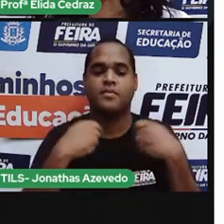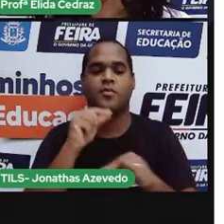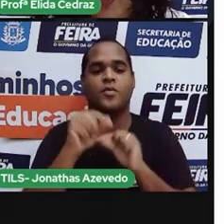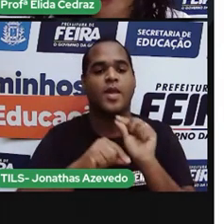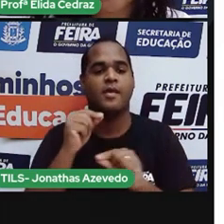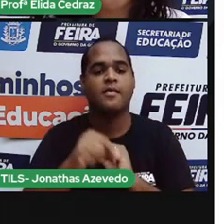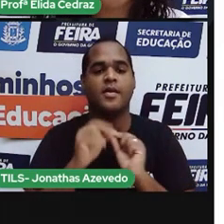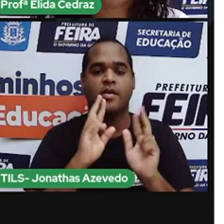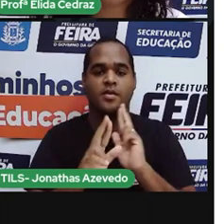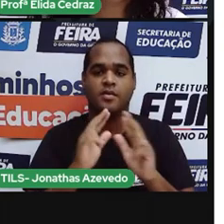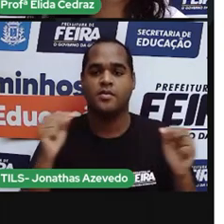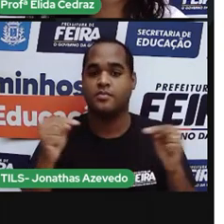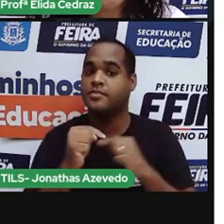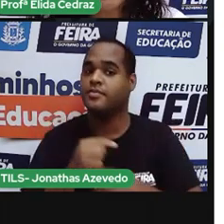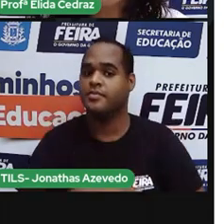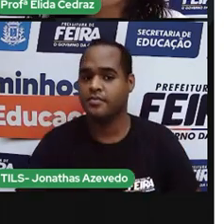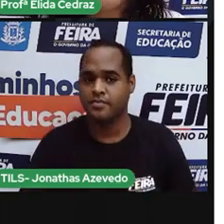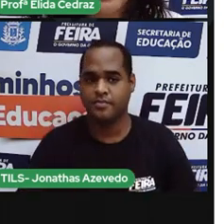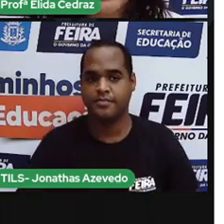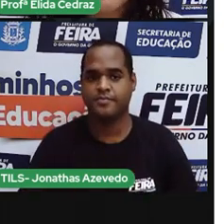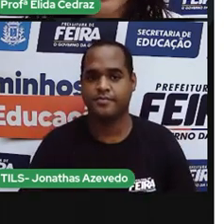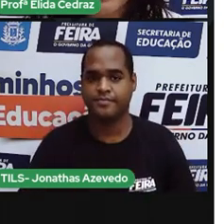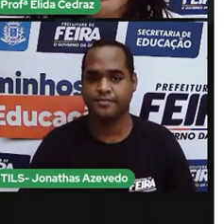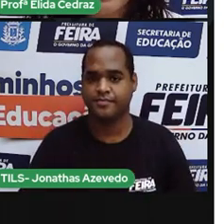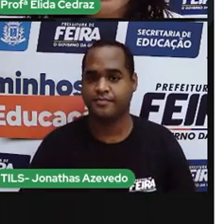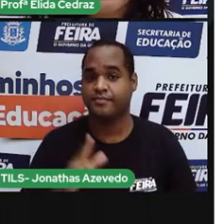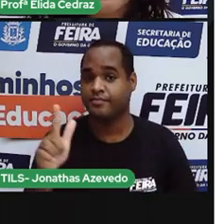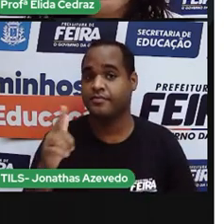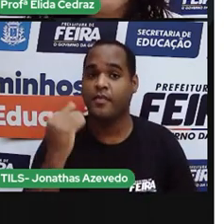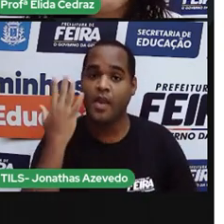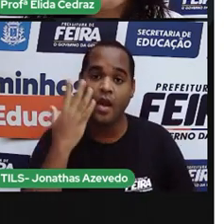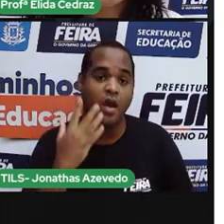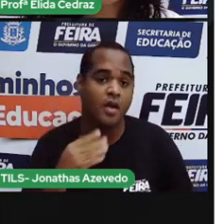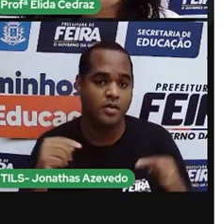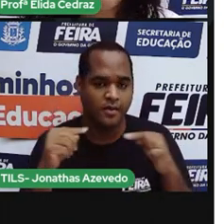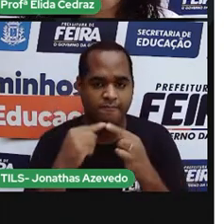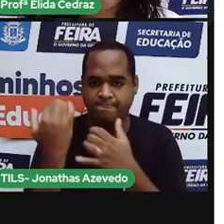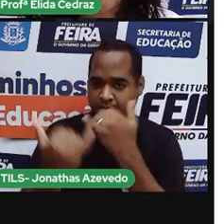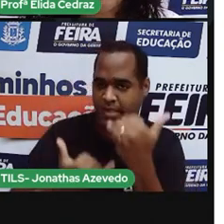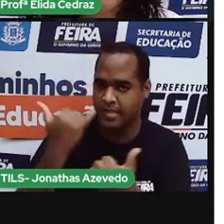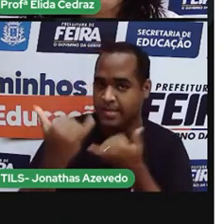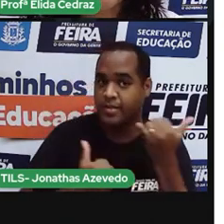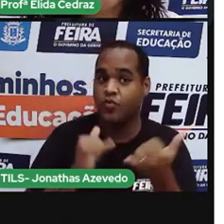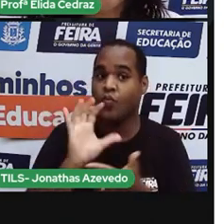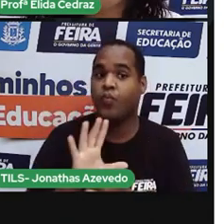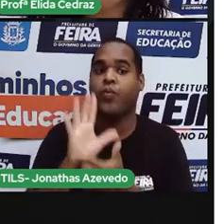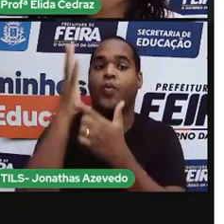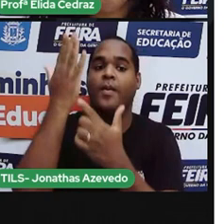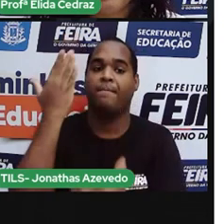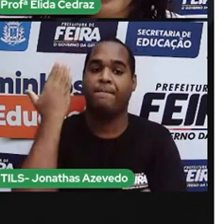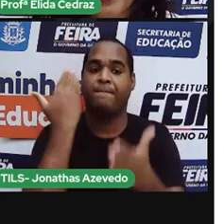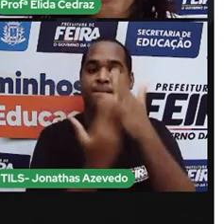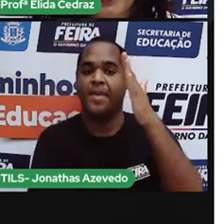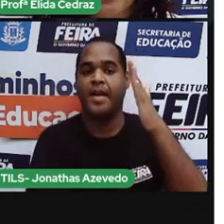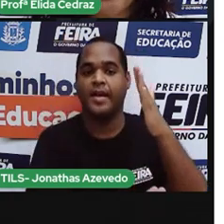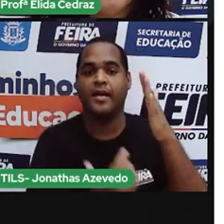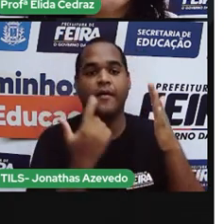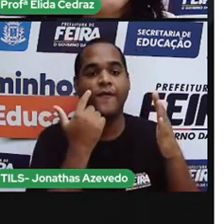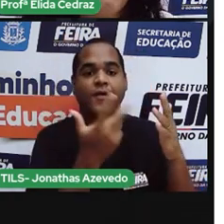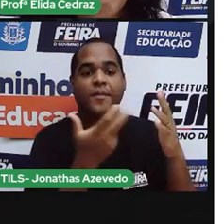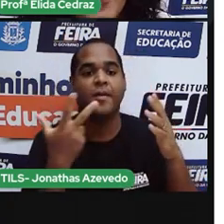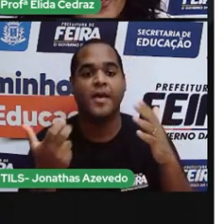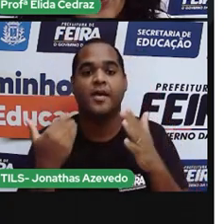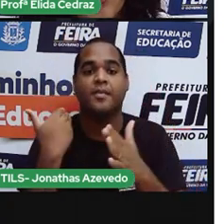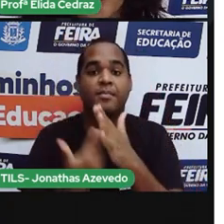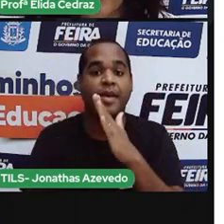nesse resultado. As três crianças estavam brincando quando perceberam